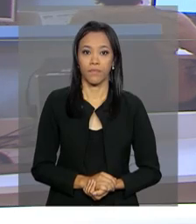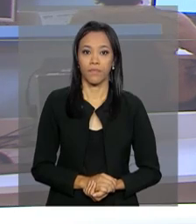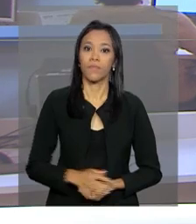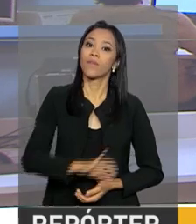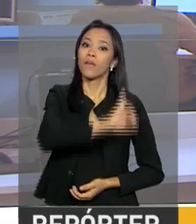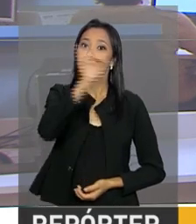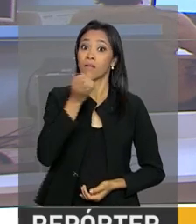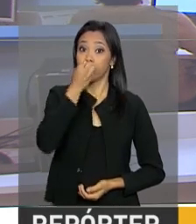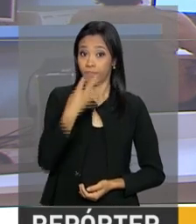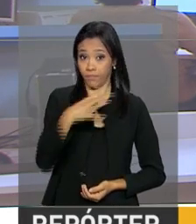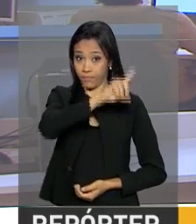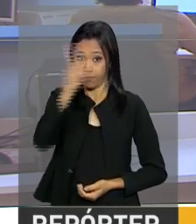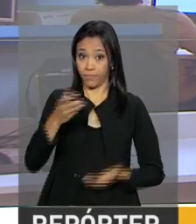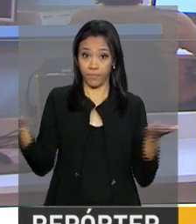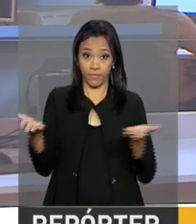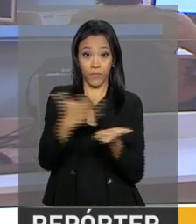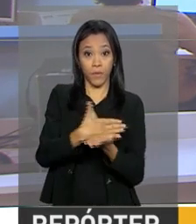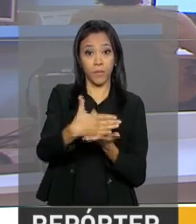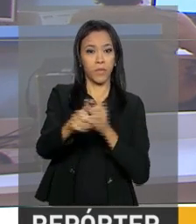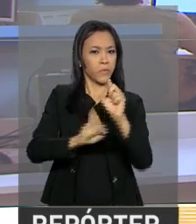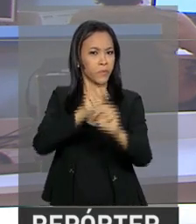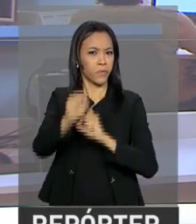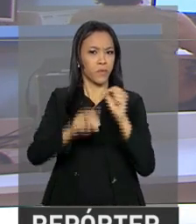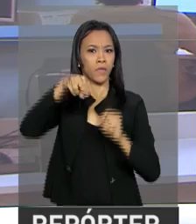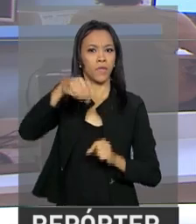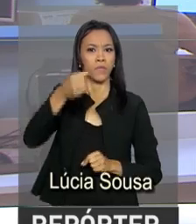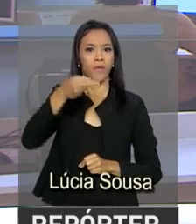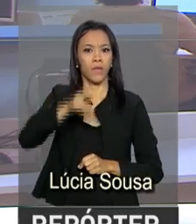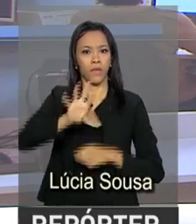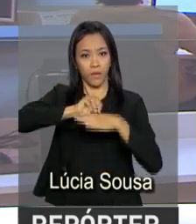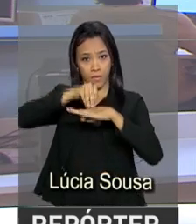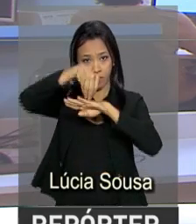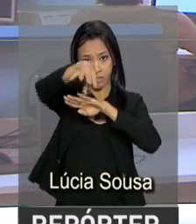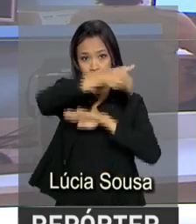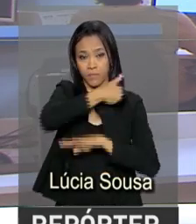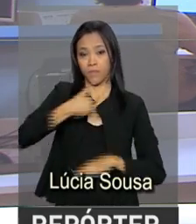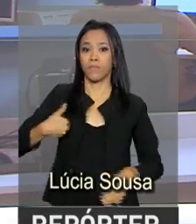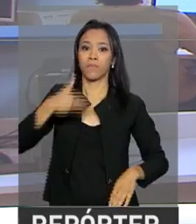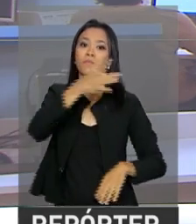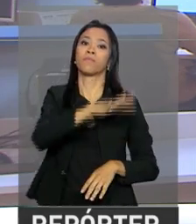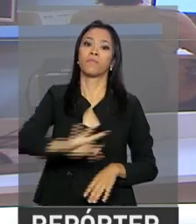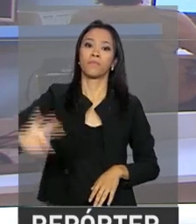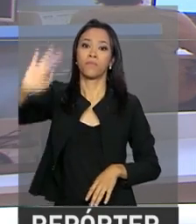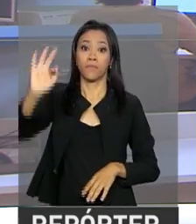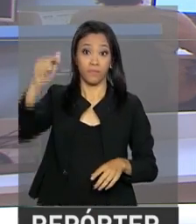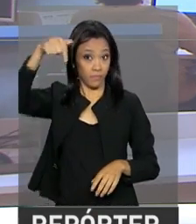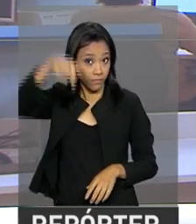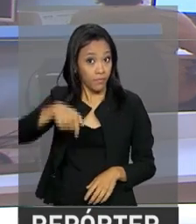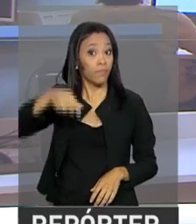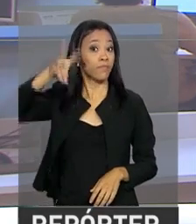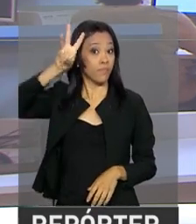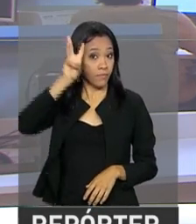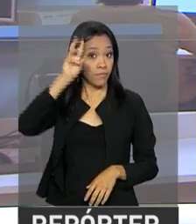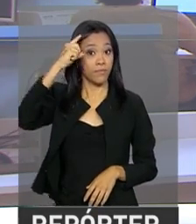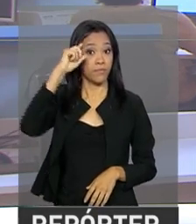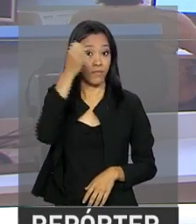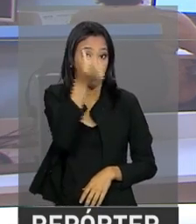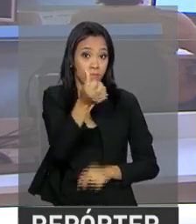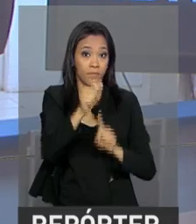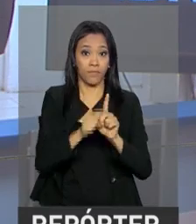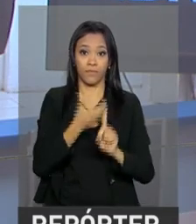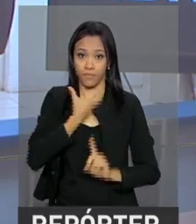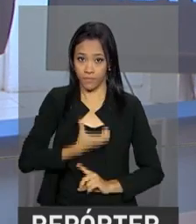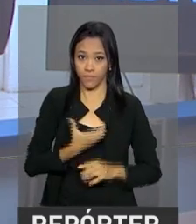Olá um bom dia para você começa agora o repórter NBR com as notícias do Governo Federal desta terça-feira 6 de